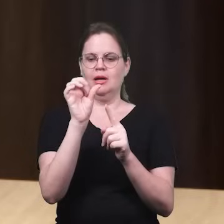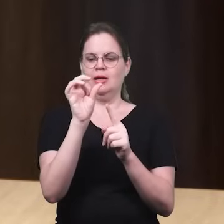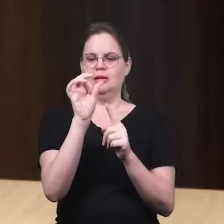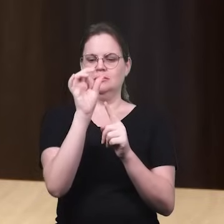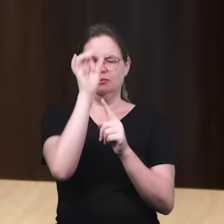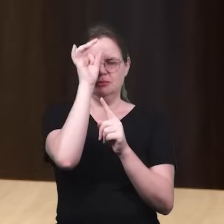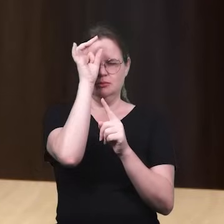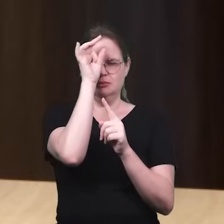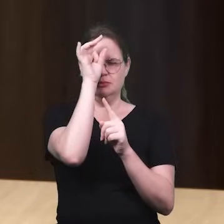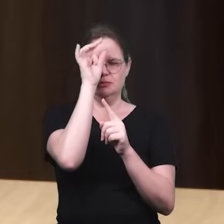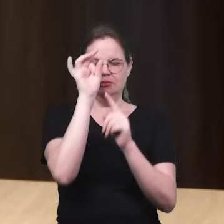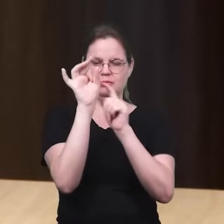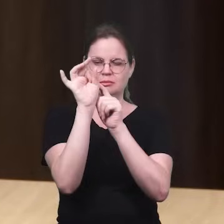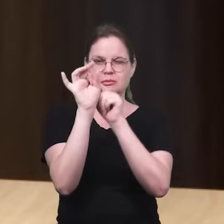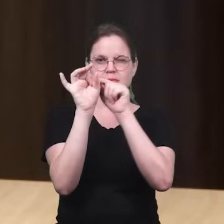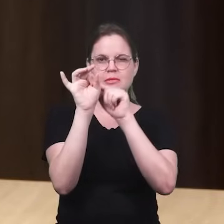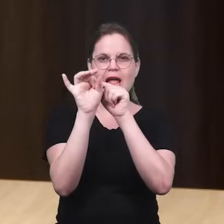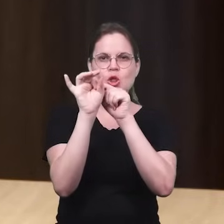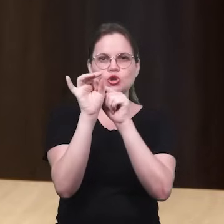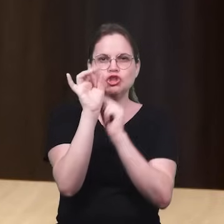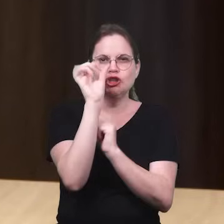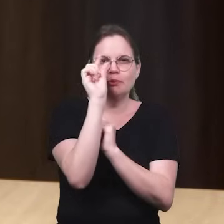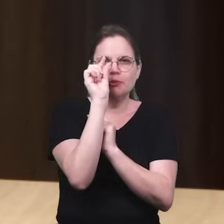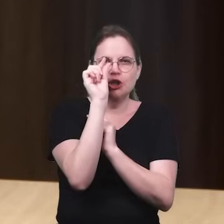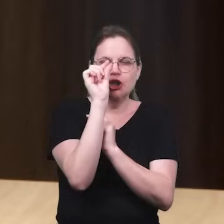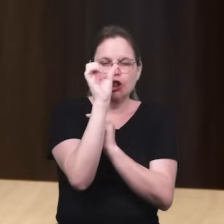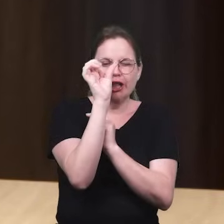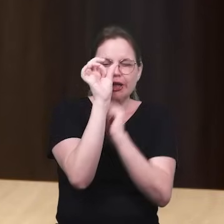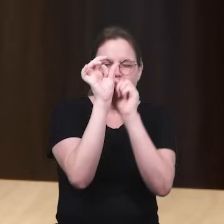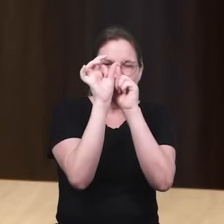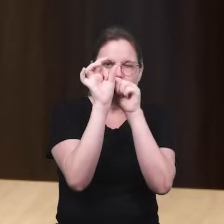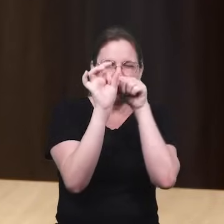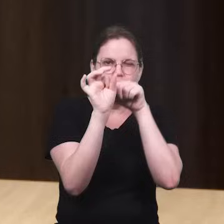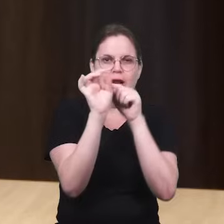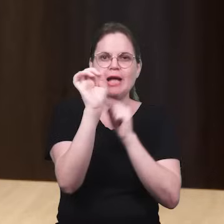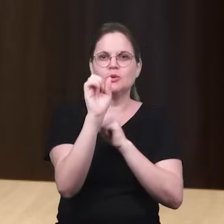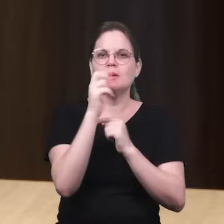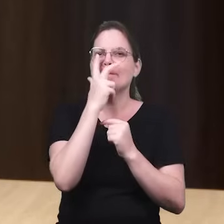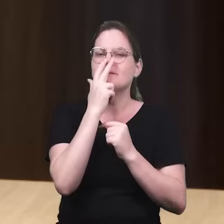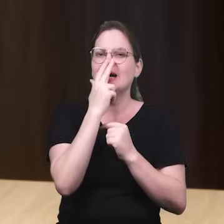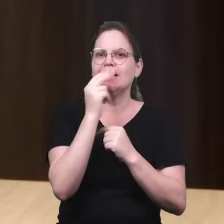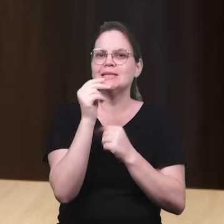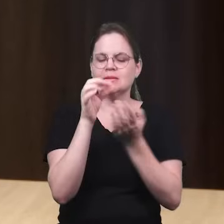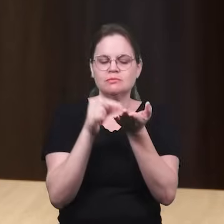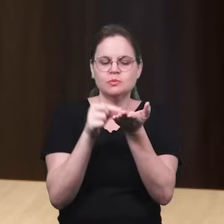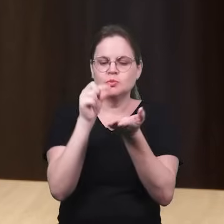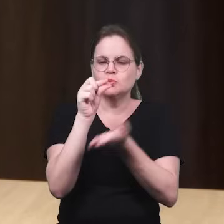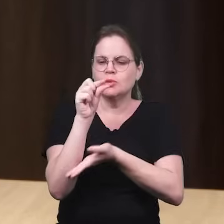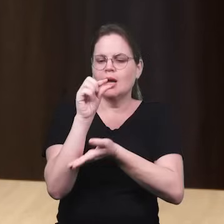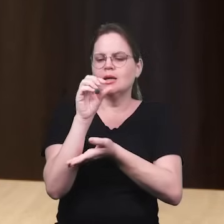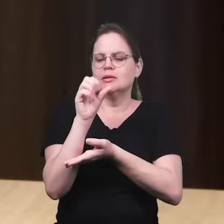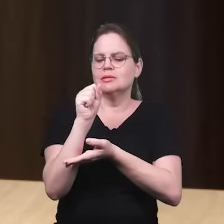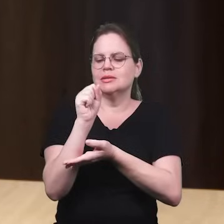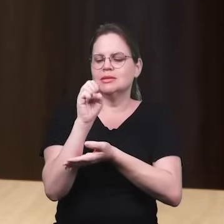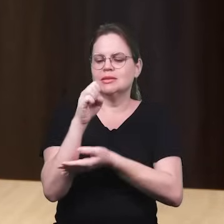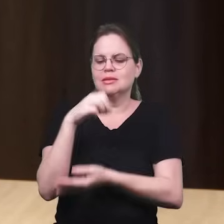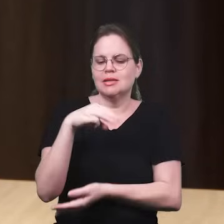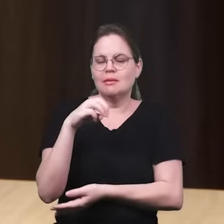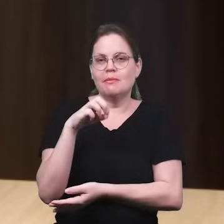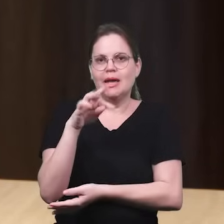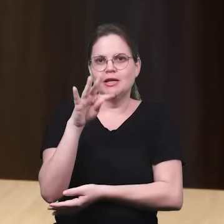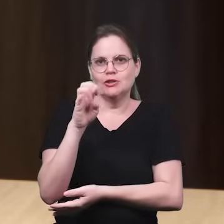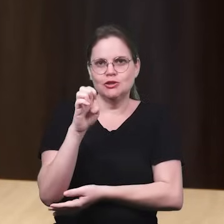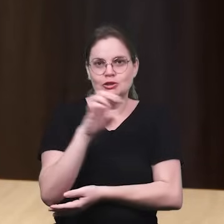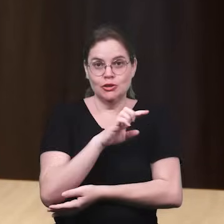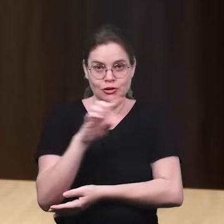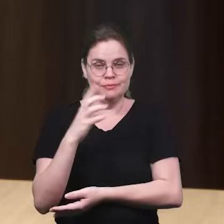uma semente de coentro, redonda, miúda. E a Bíblia diz que nós fomos